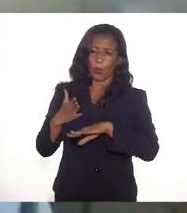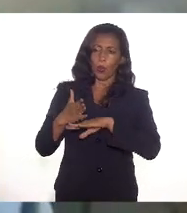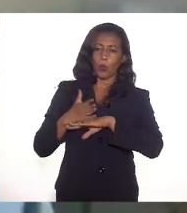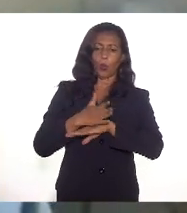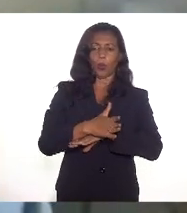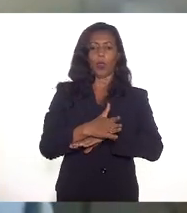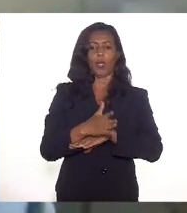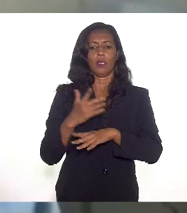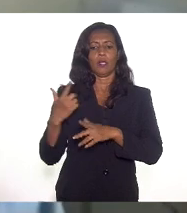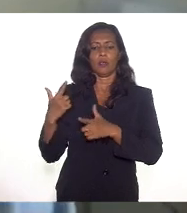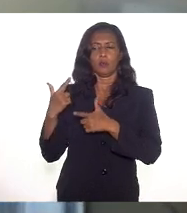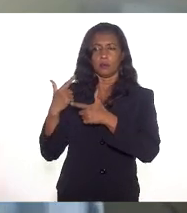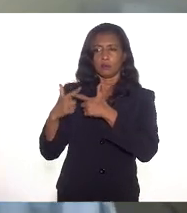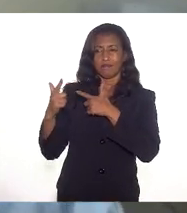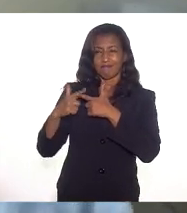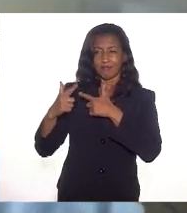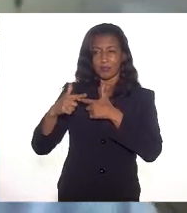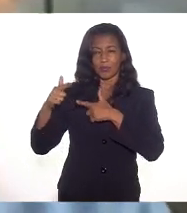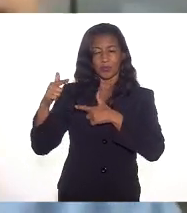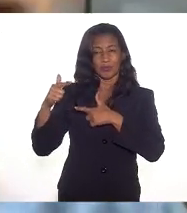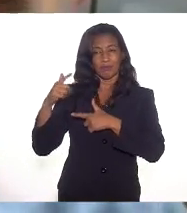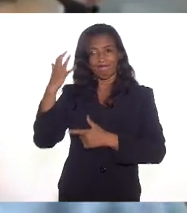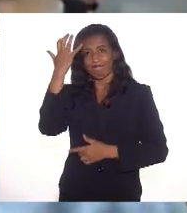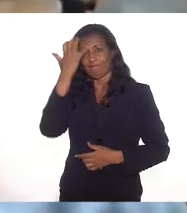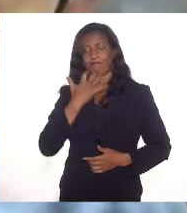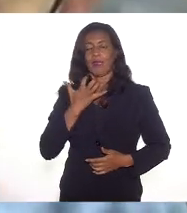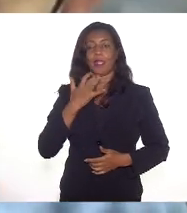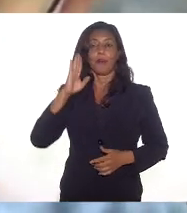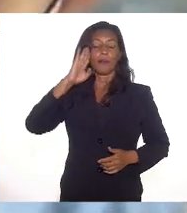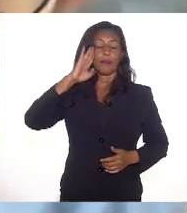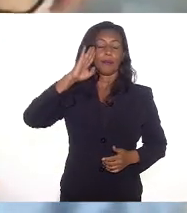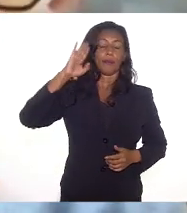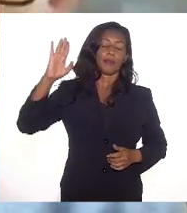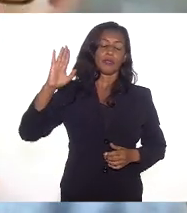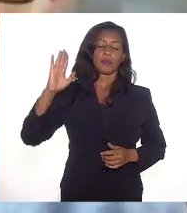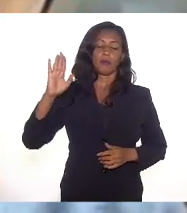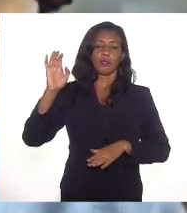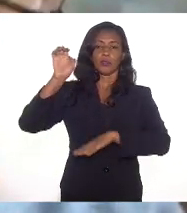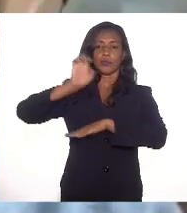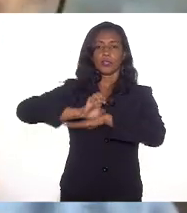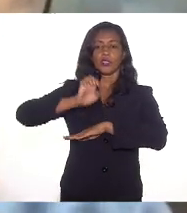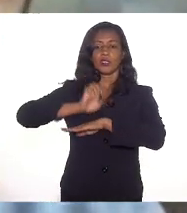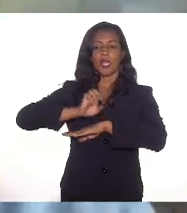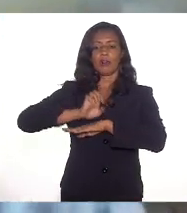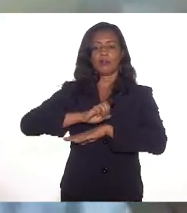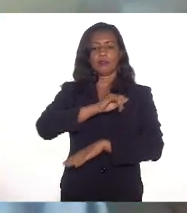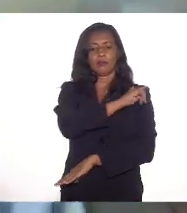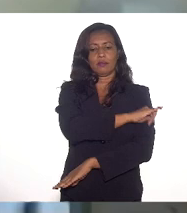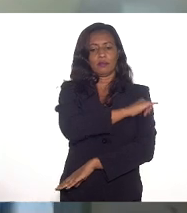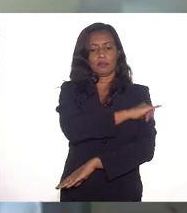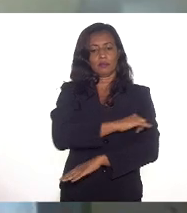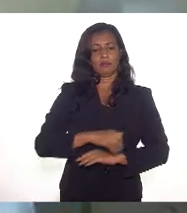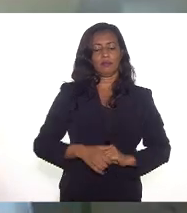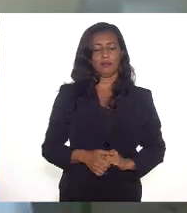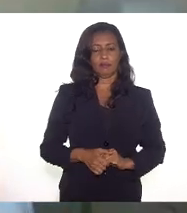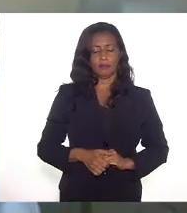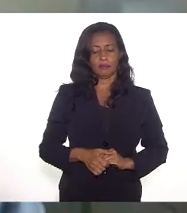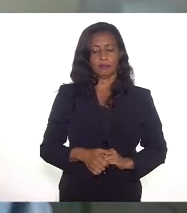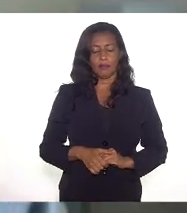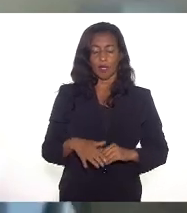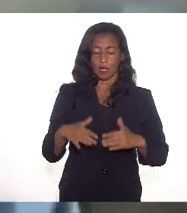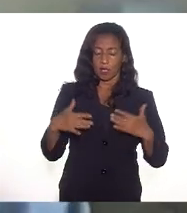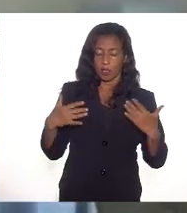fase profundamente aguda, e principalmente no estado do Rio de Janeiro. E, com